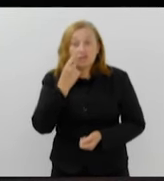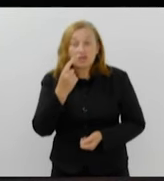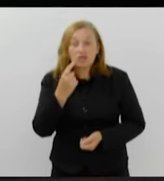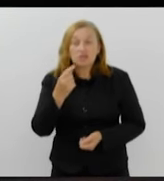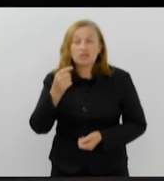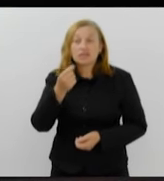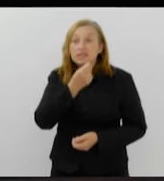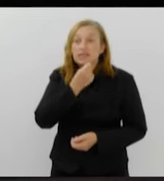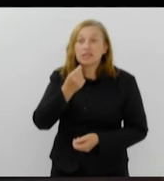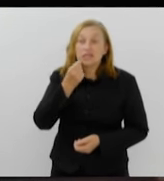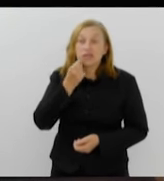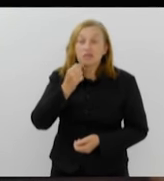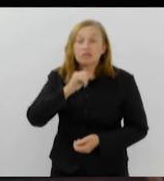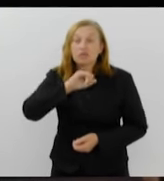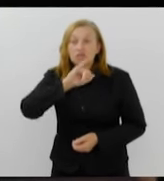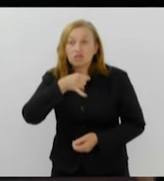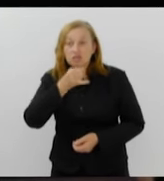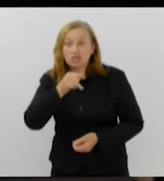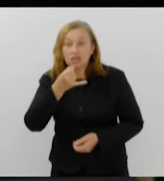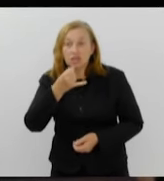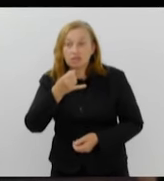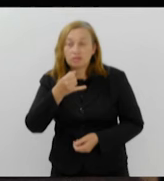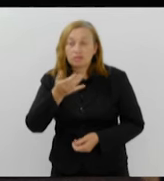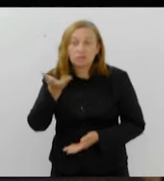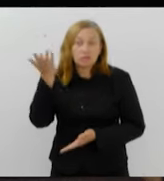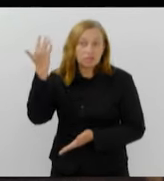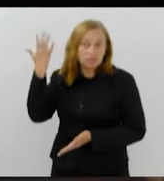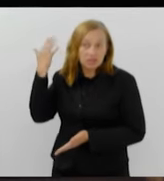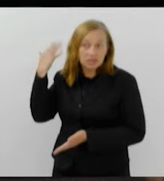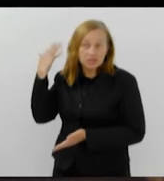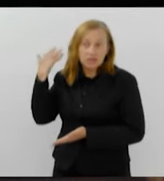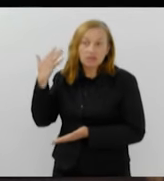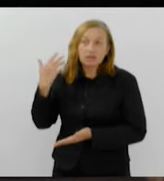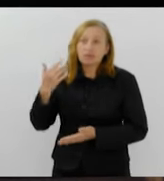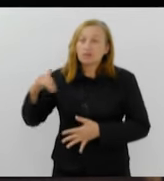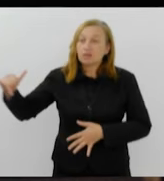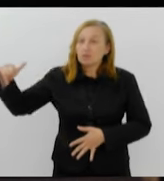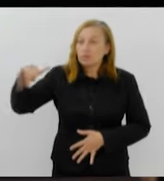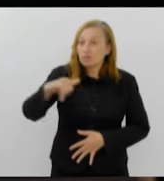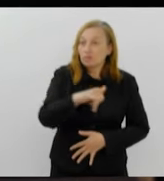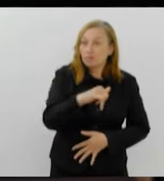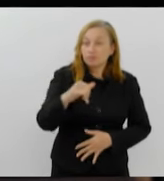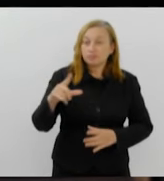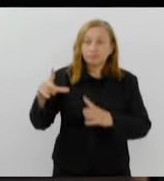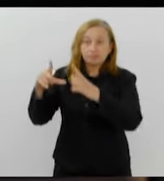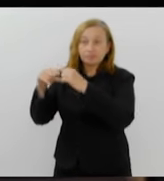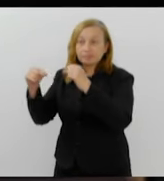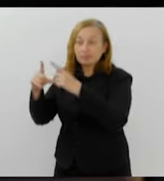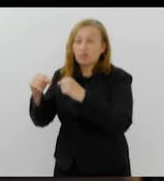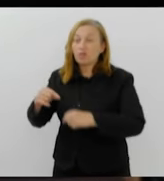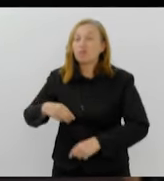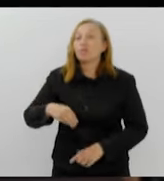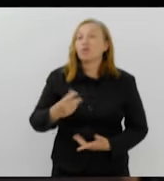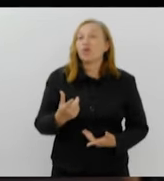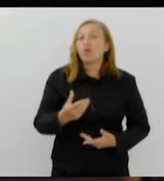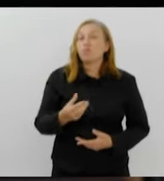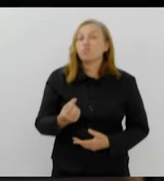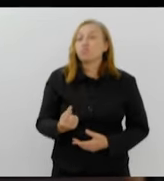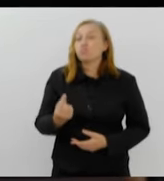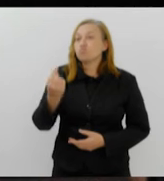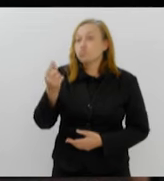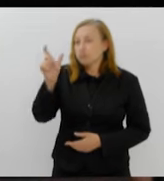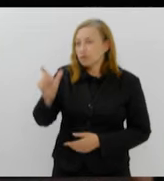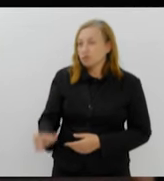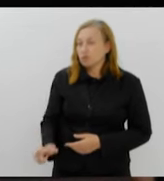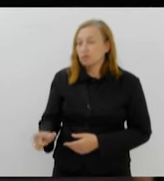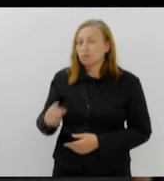uma bomba para explodir perto do aeroporto de Brasília foi um bolsonarista nunca antes